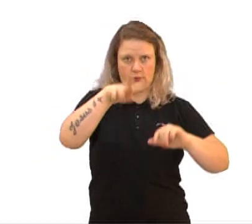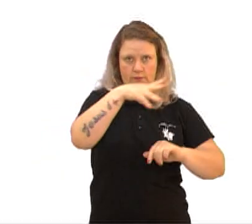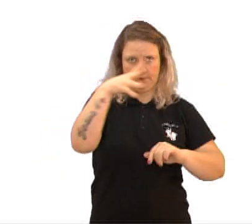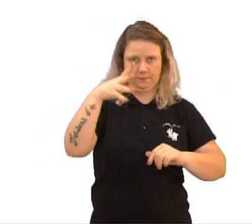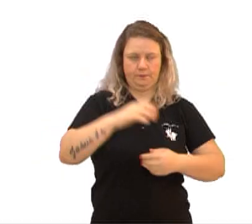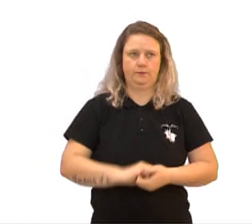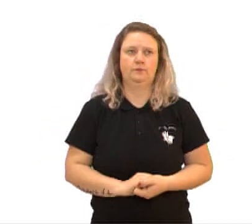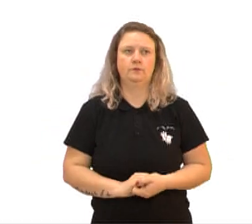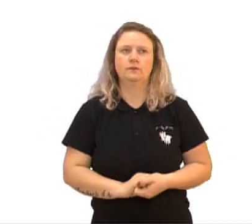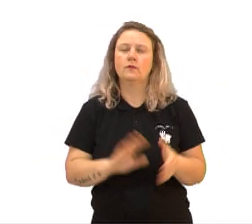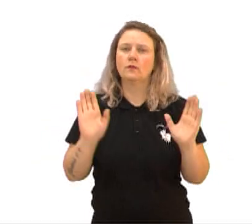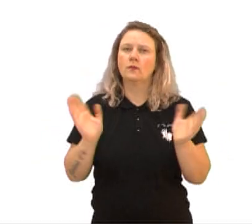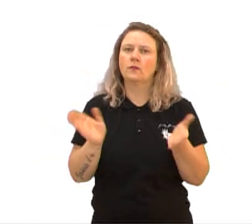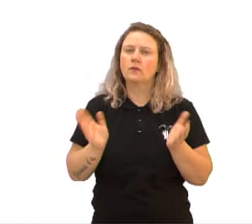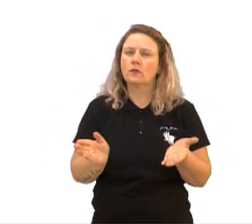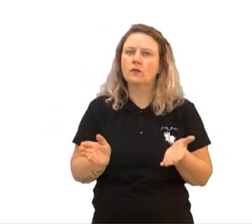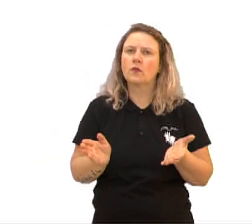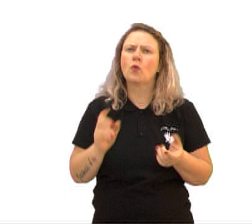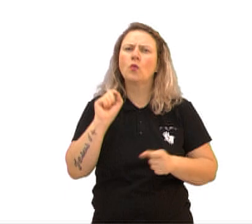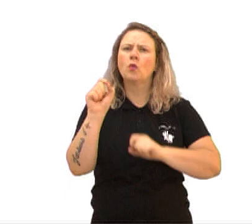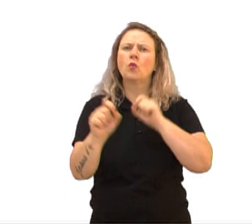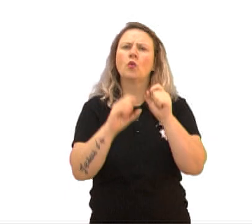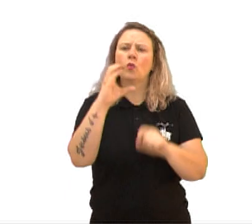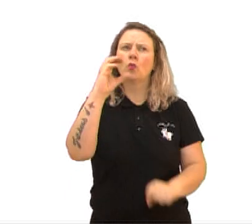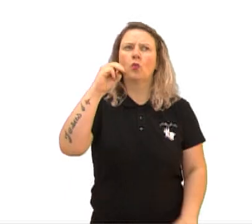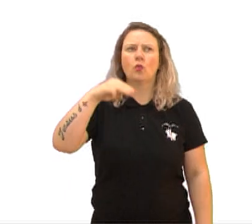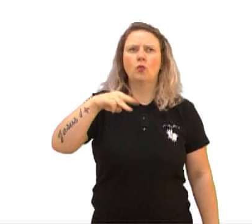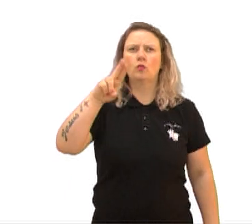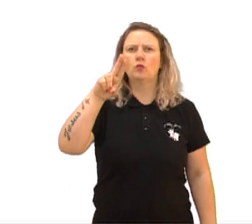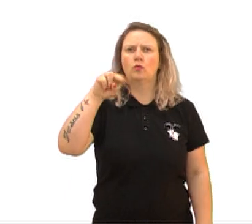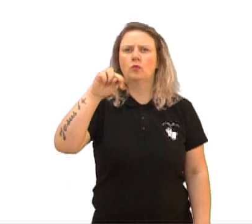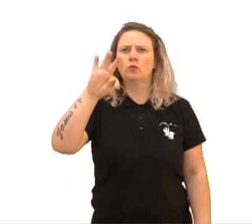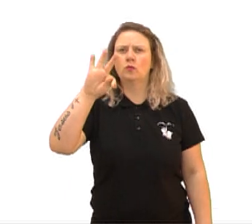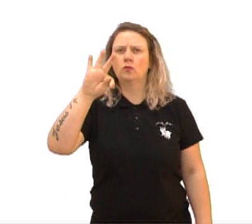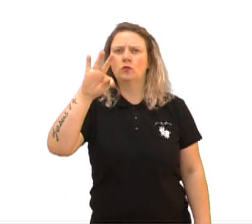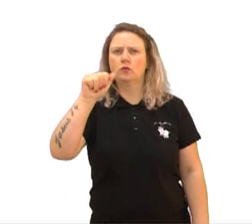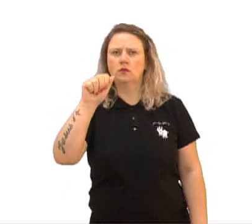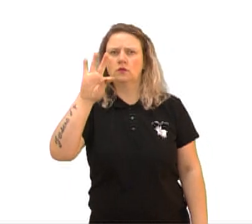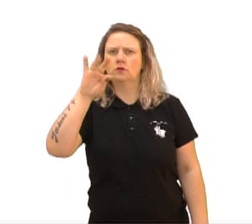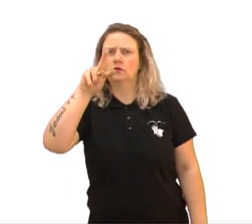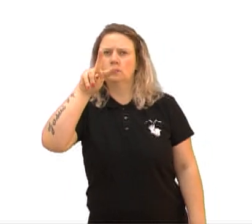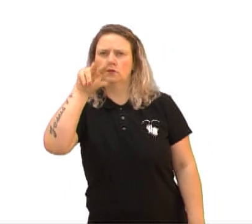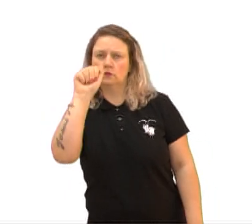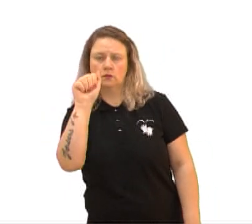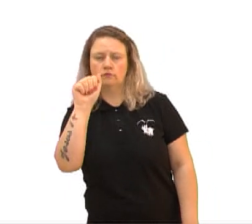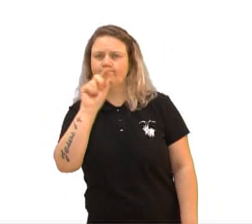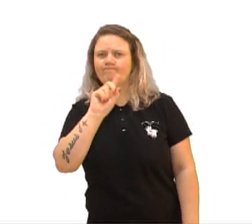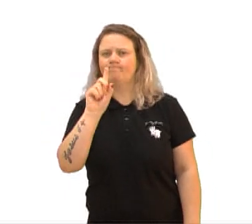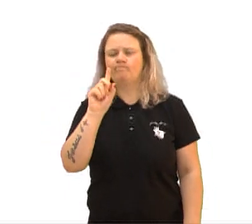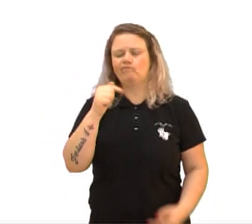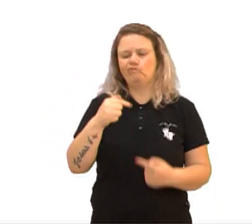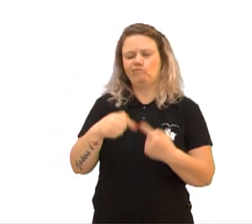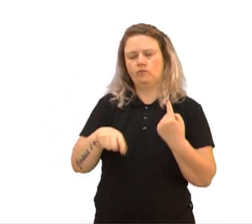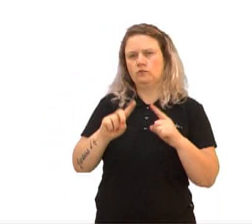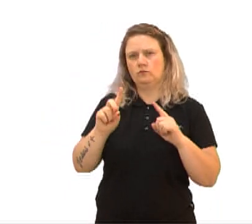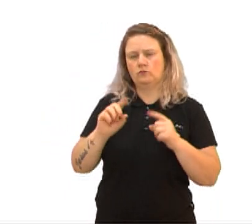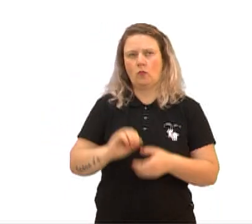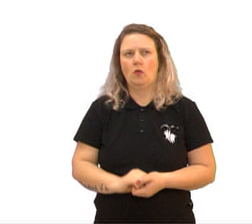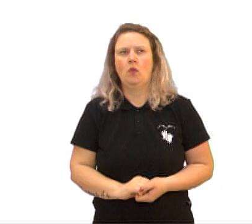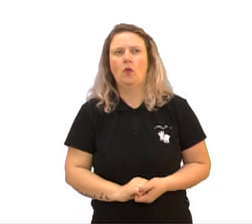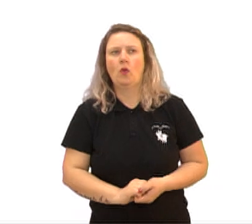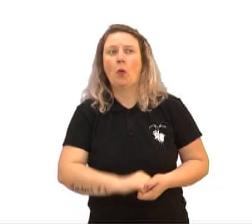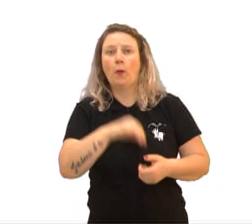propriedade. Propriedade comutativa geralmente não vale. Como assim, professor? Vamos lá, olha essa matriz